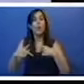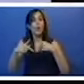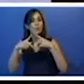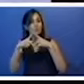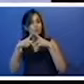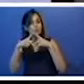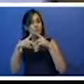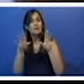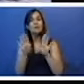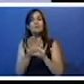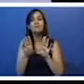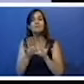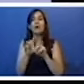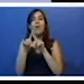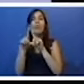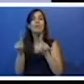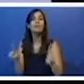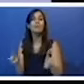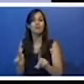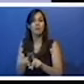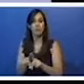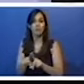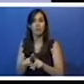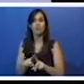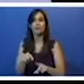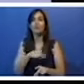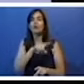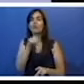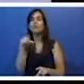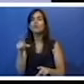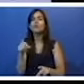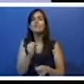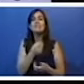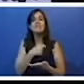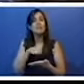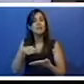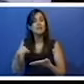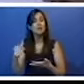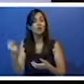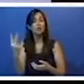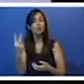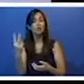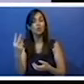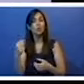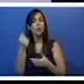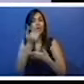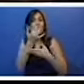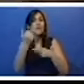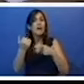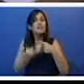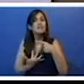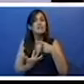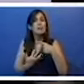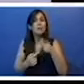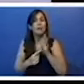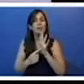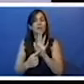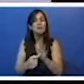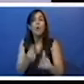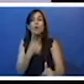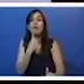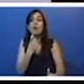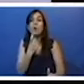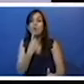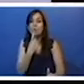eu peguei um triângulo vamos escrever duas frações para representar essa parte vermelha